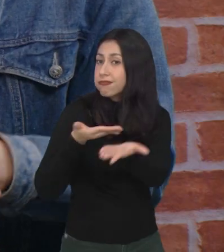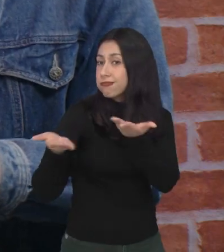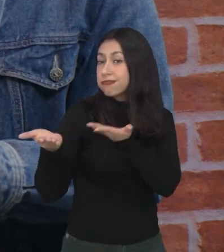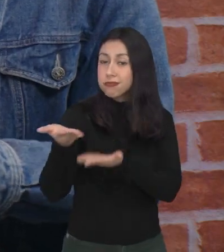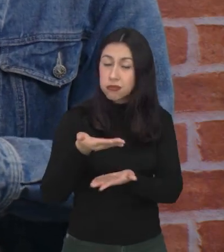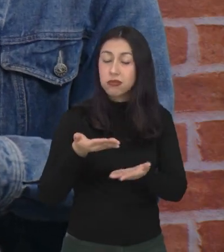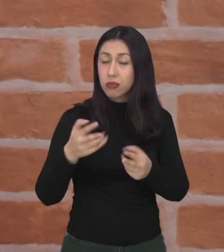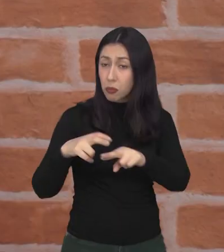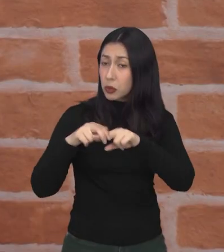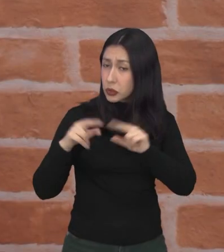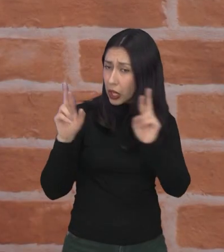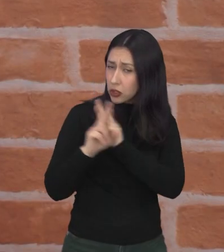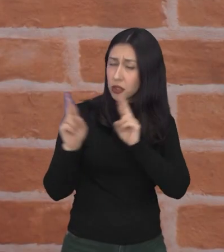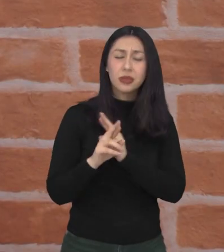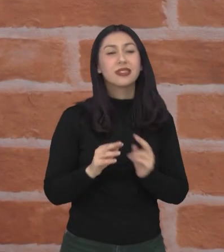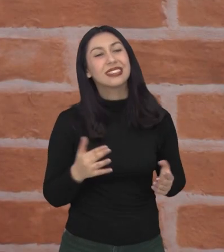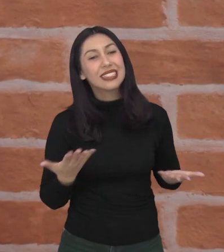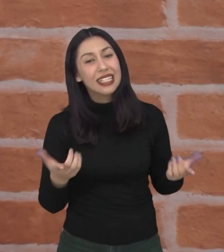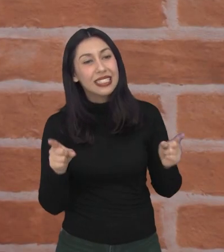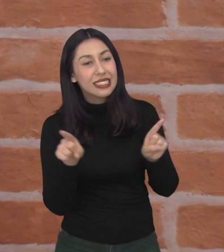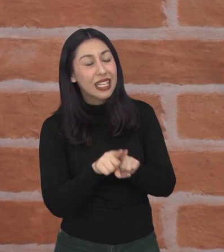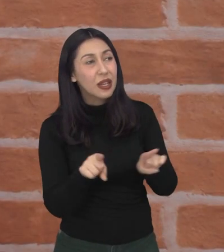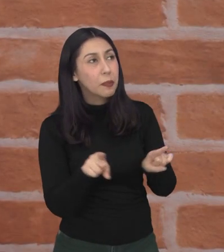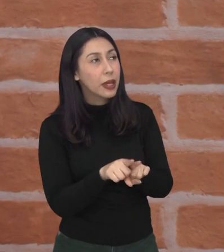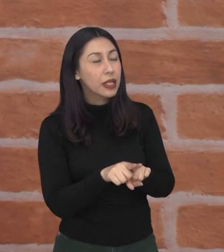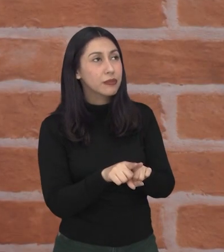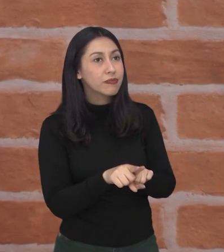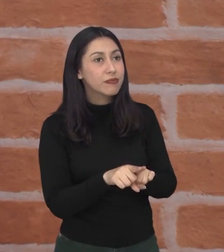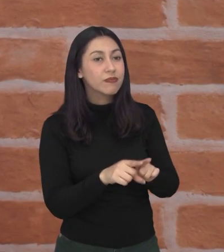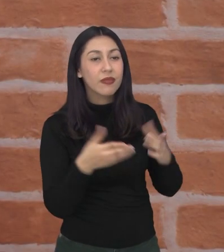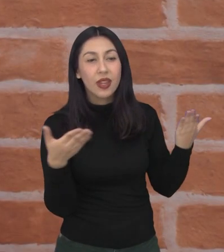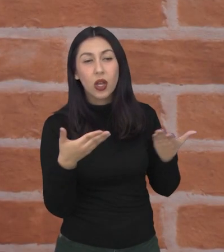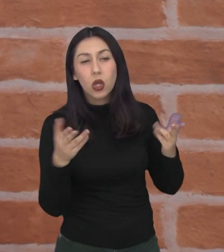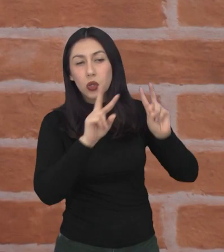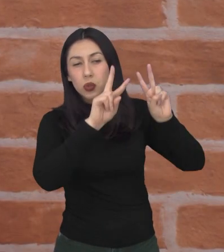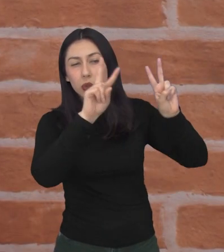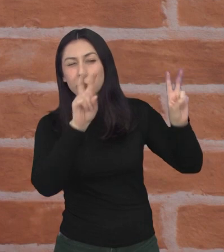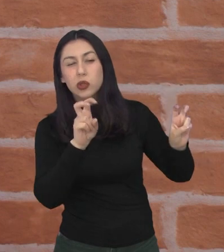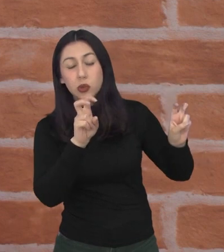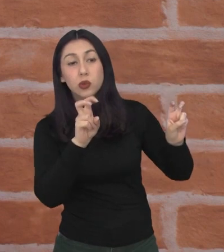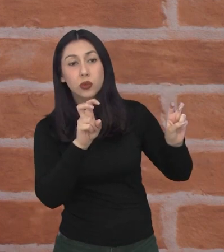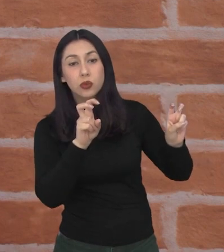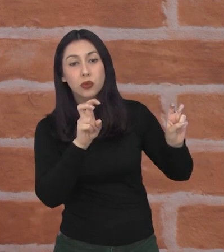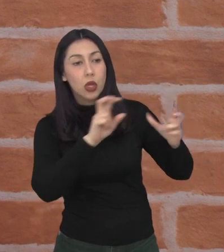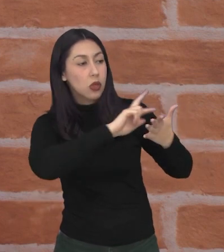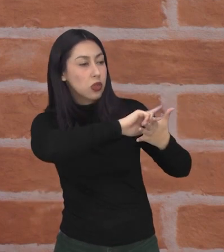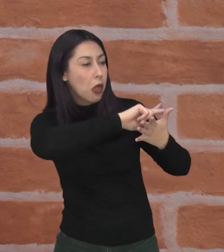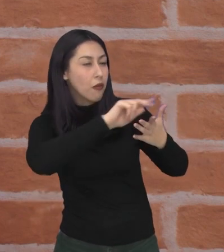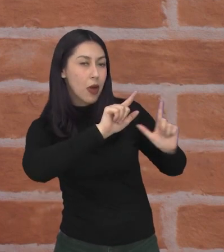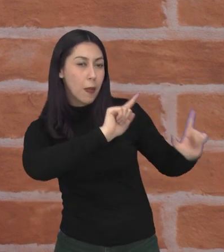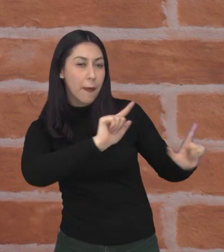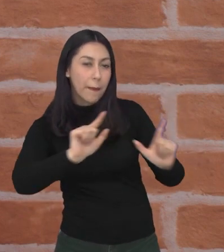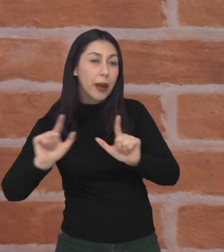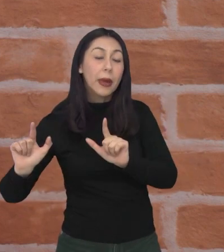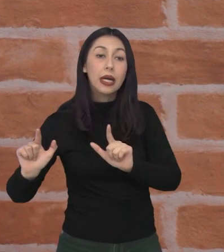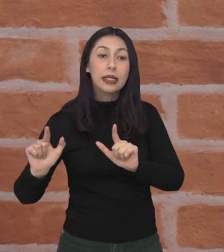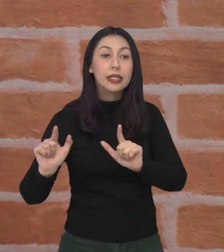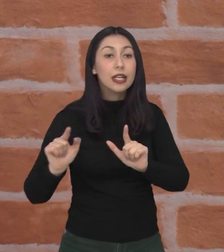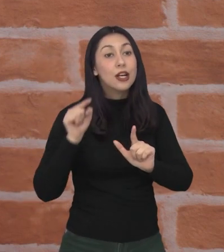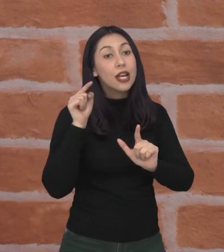Taubaté. Eu fiz na Unital, né, meu curso, e sem remuneração, mas pela experiência mesmo. E no fim do ano eu já consegui